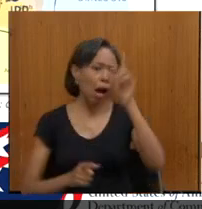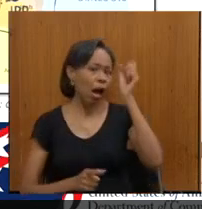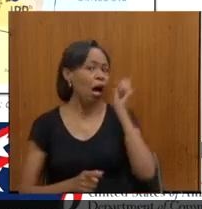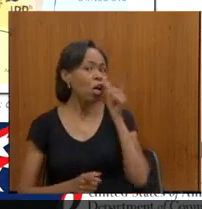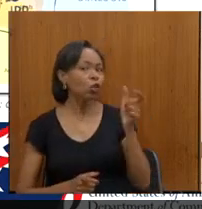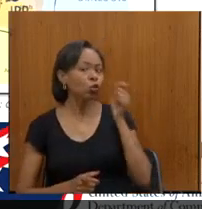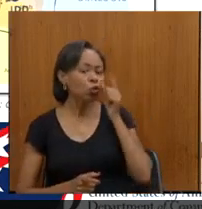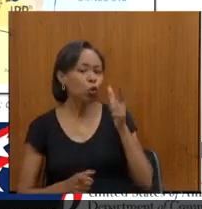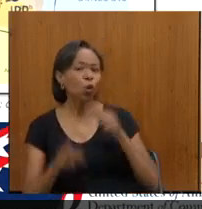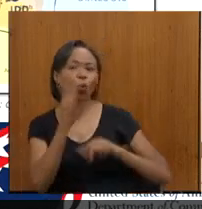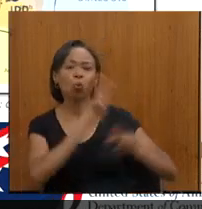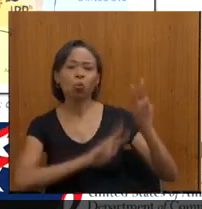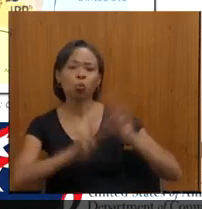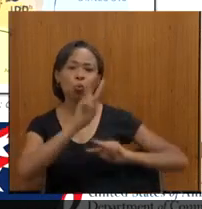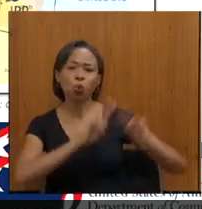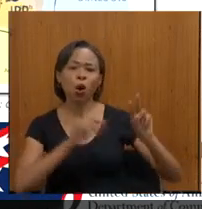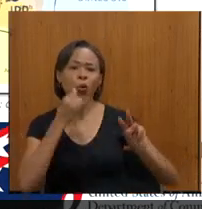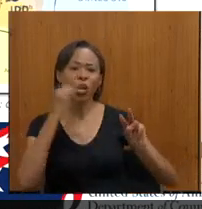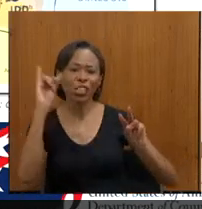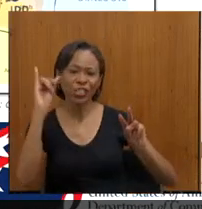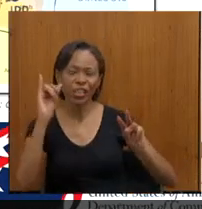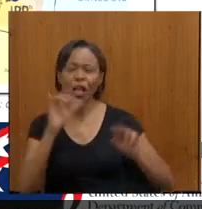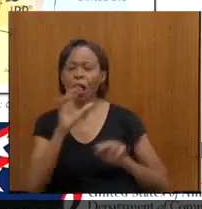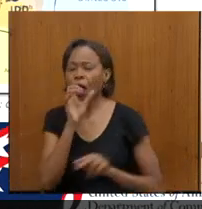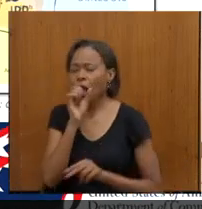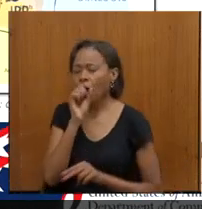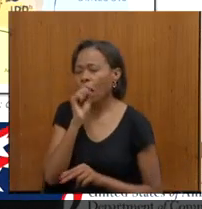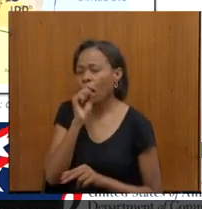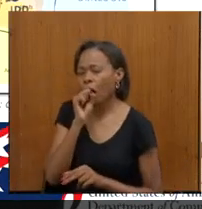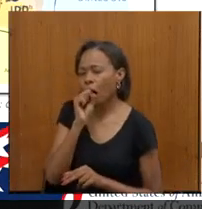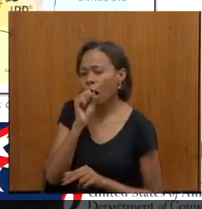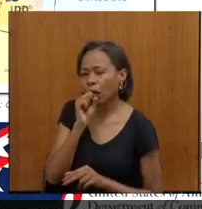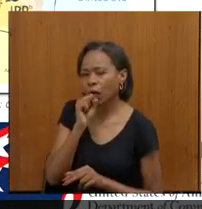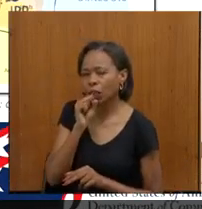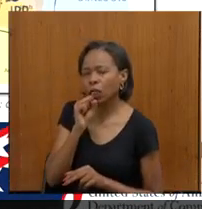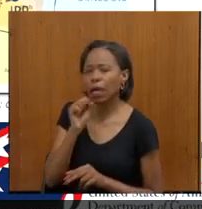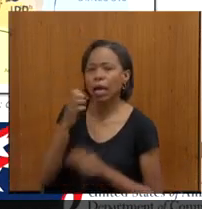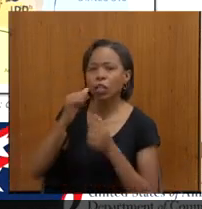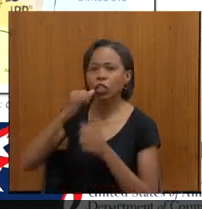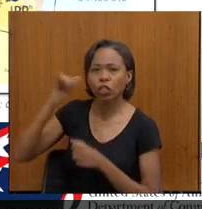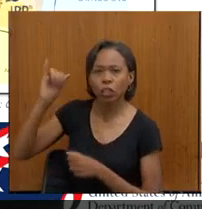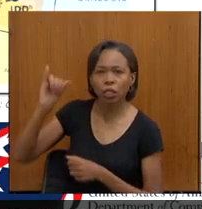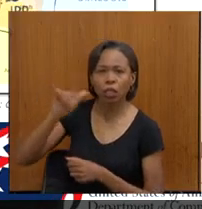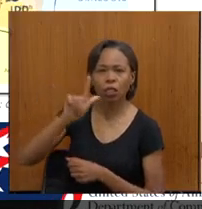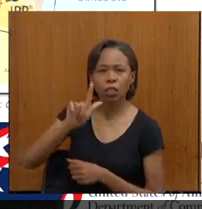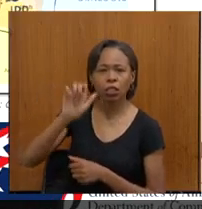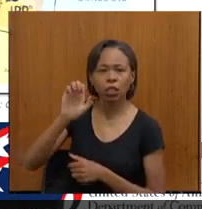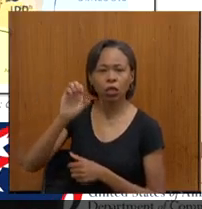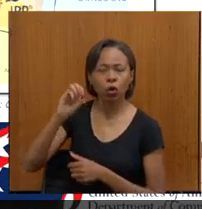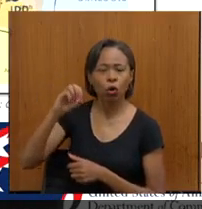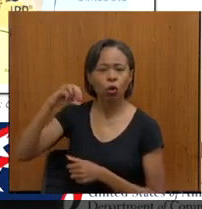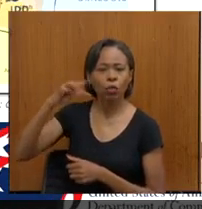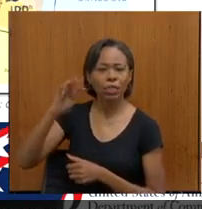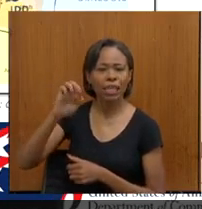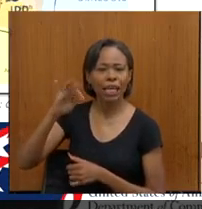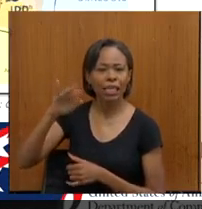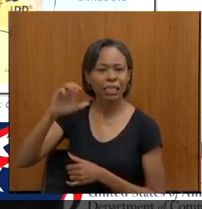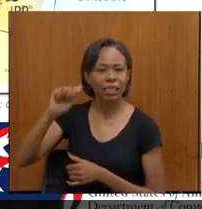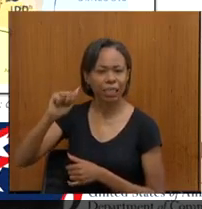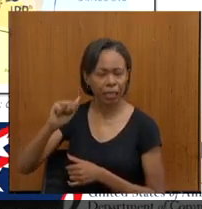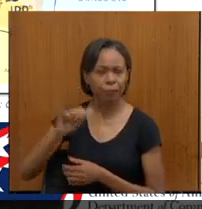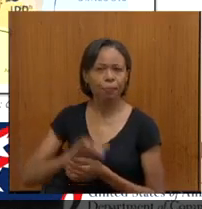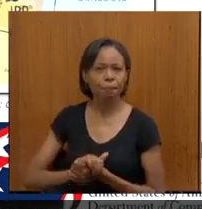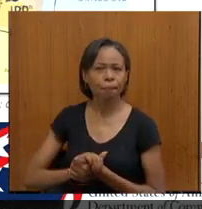de energia eólica o laranja e região e a parte cinza em cima no Canadá é